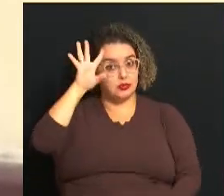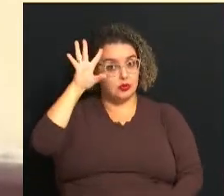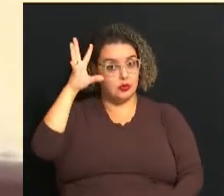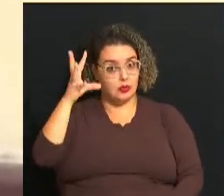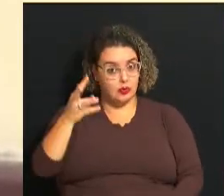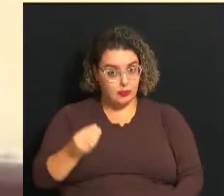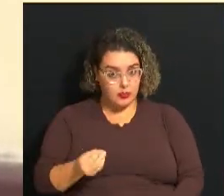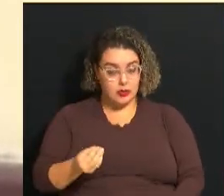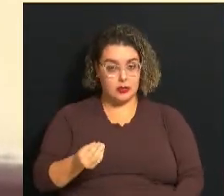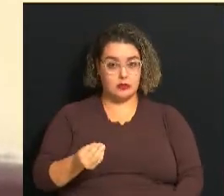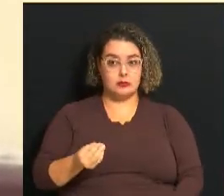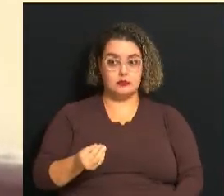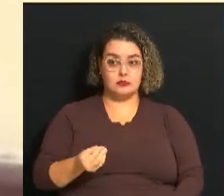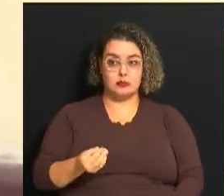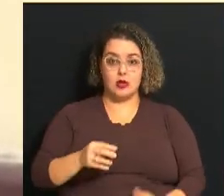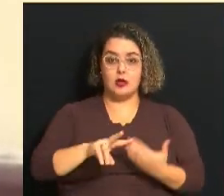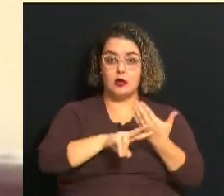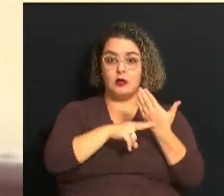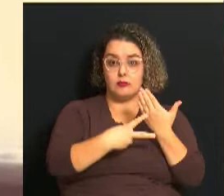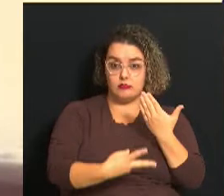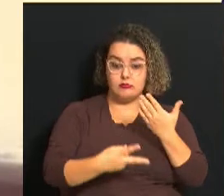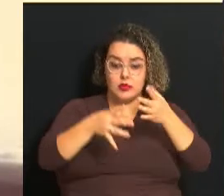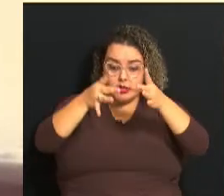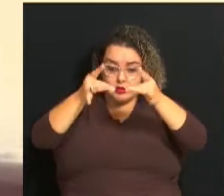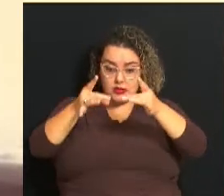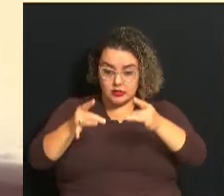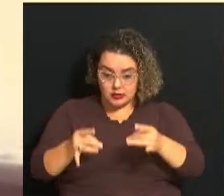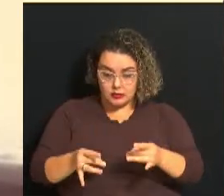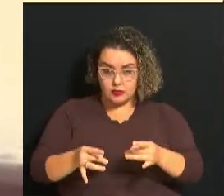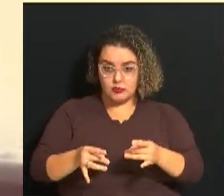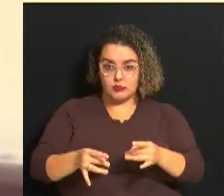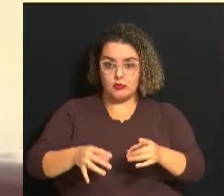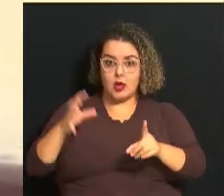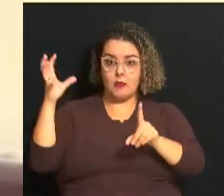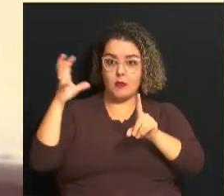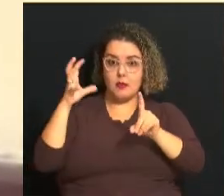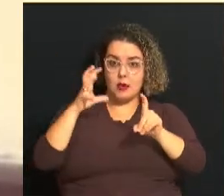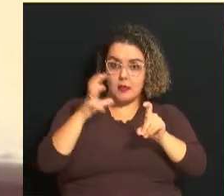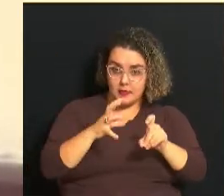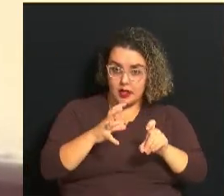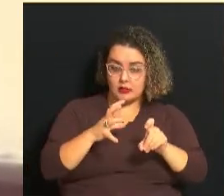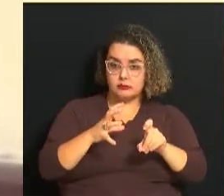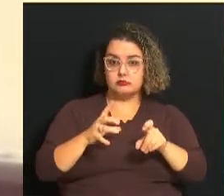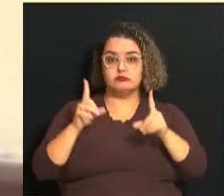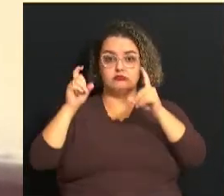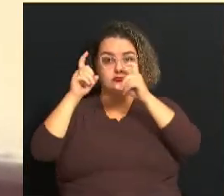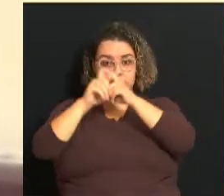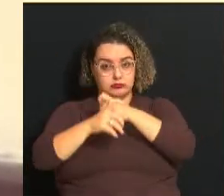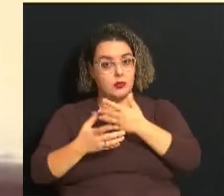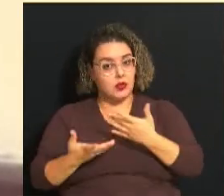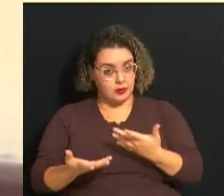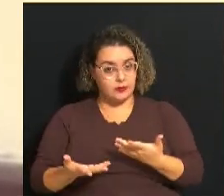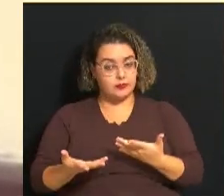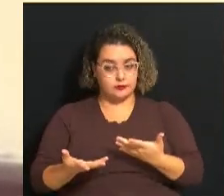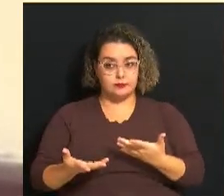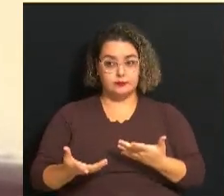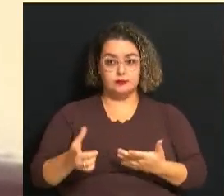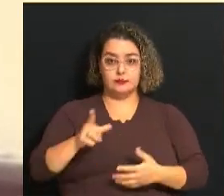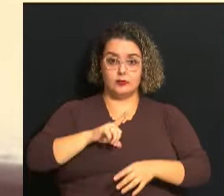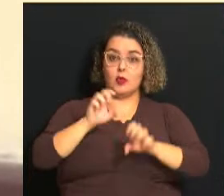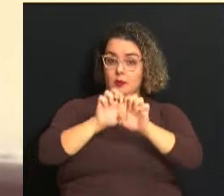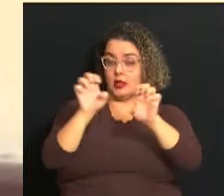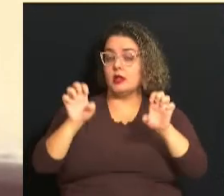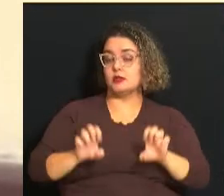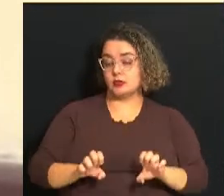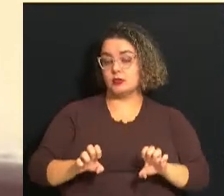extensão e a própria definição do assédio moral e essa dificuldade né ela também é estrutural